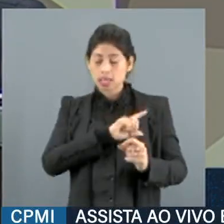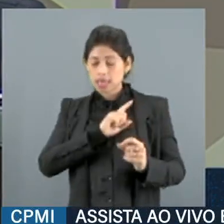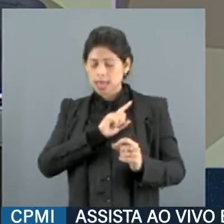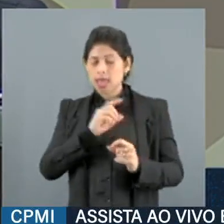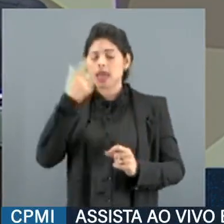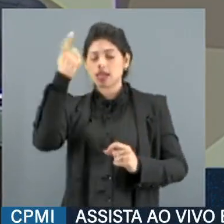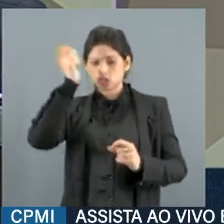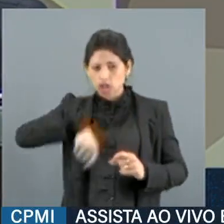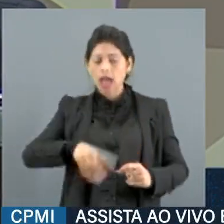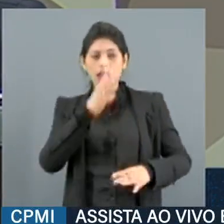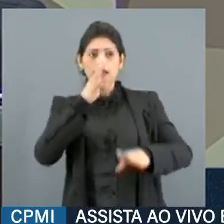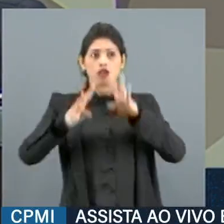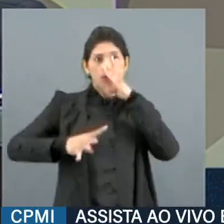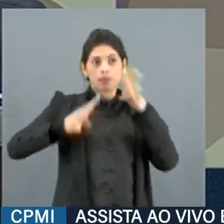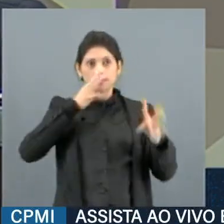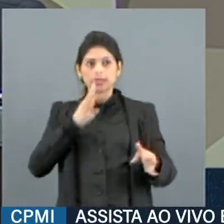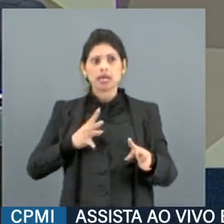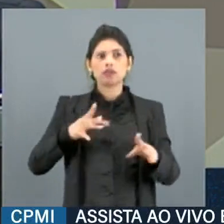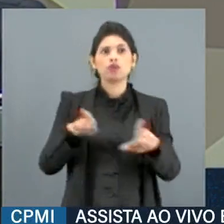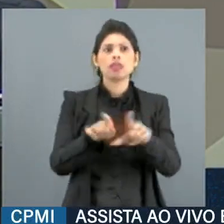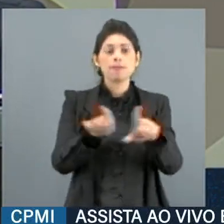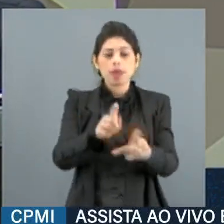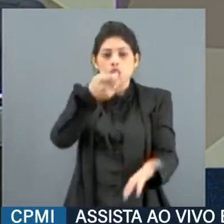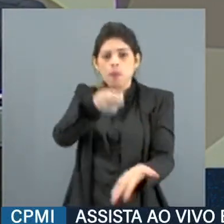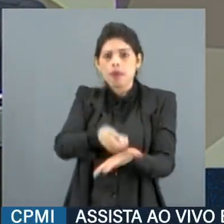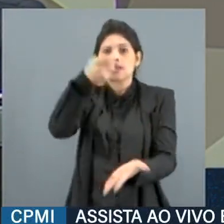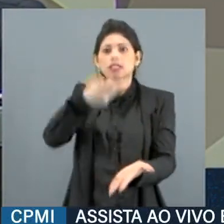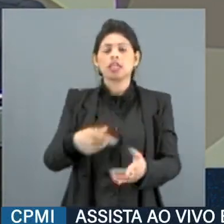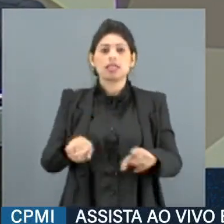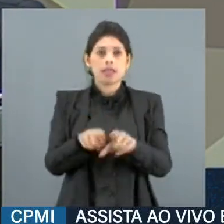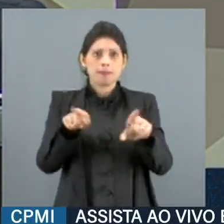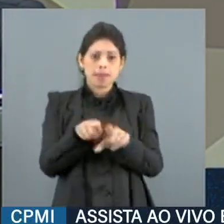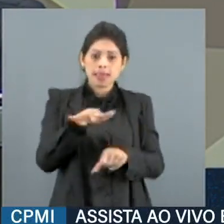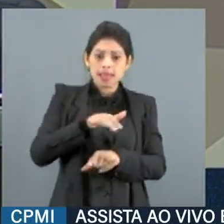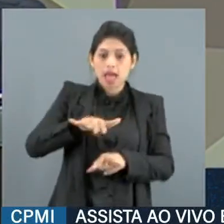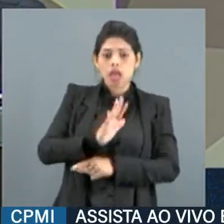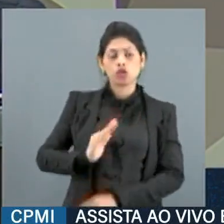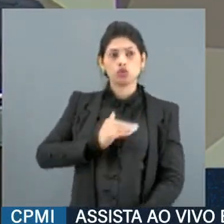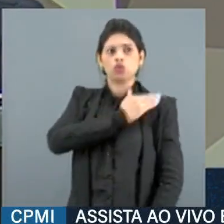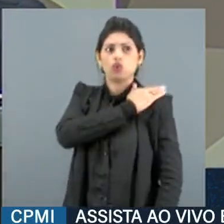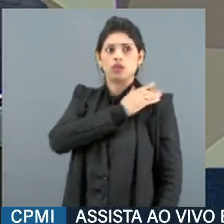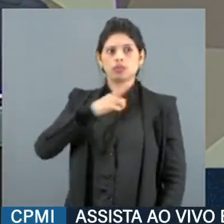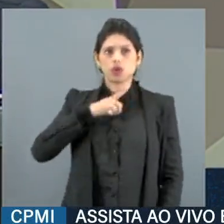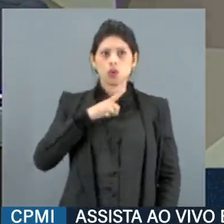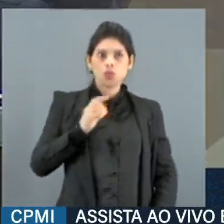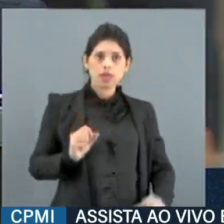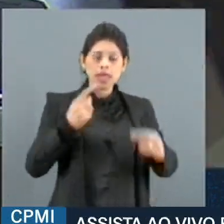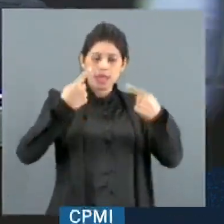imputadas, e, ao final, por mandamento constitucional e reserva de jurisdição, delimitar a aplicação ou não de sanções.